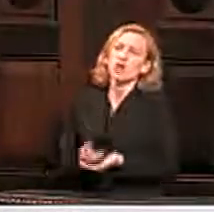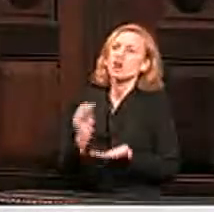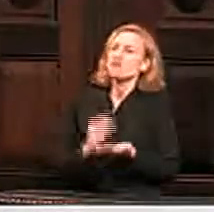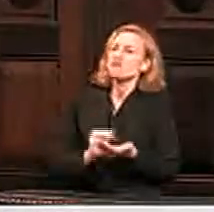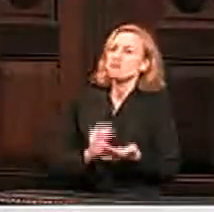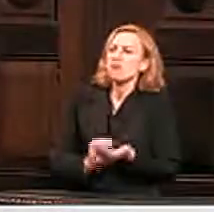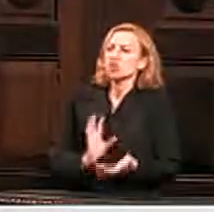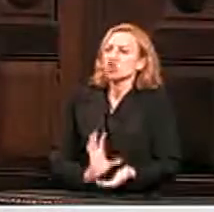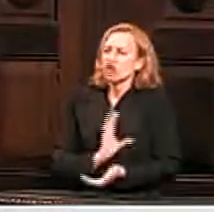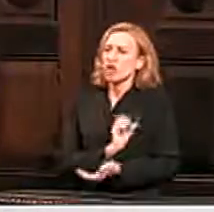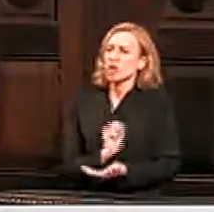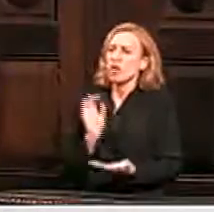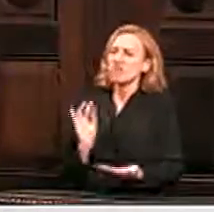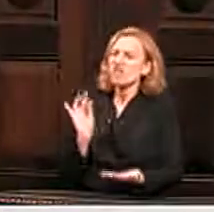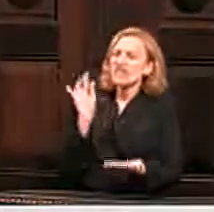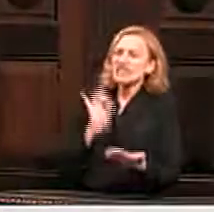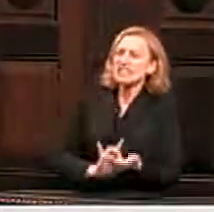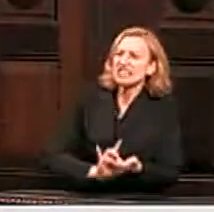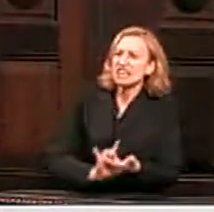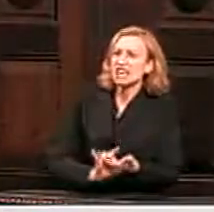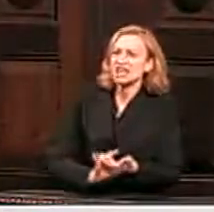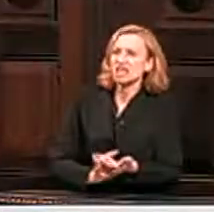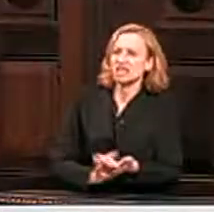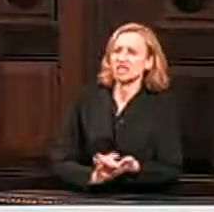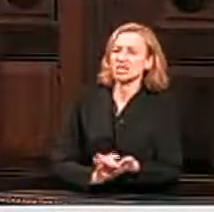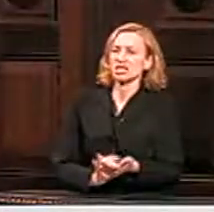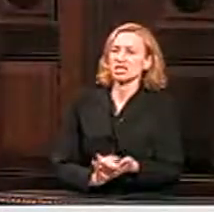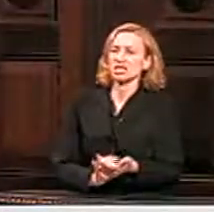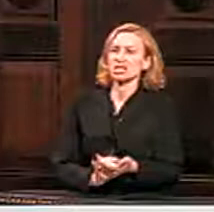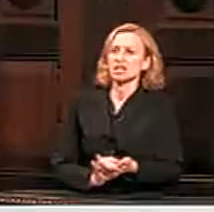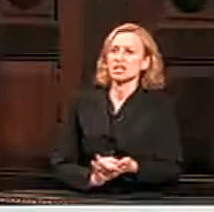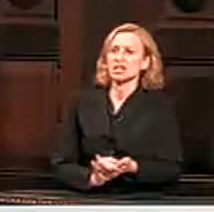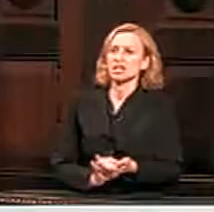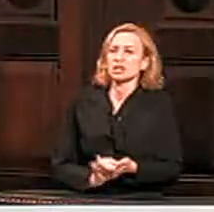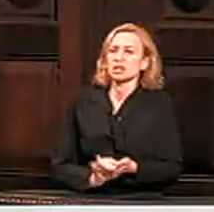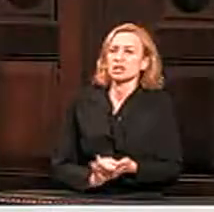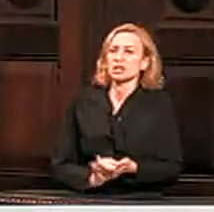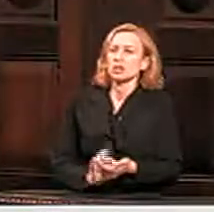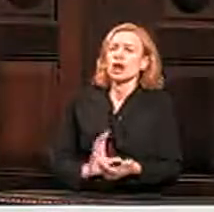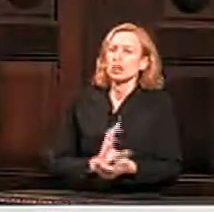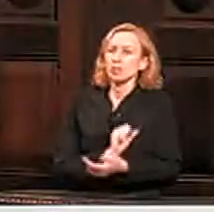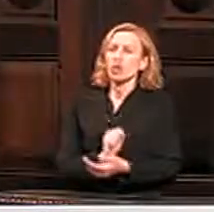a verdadeira cidadania do homem e da mulher que vive